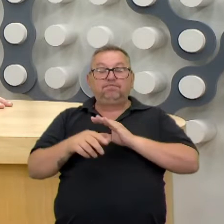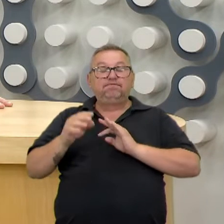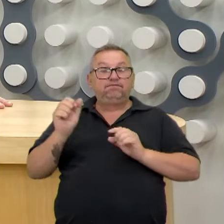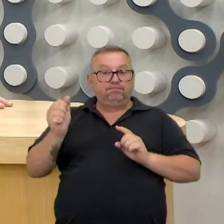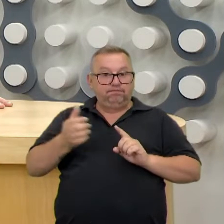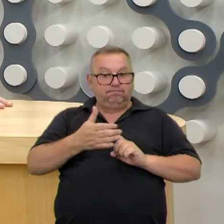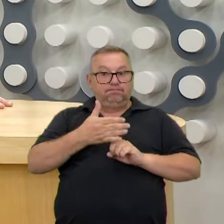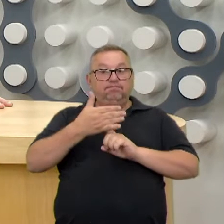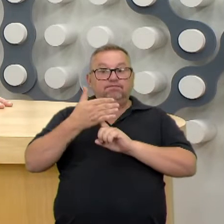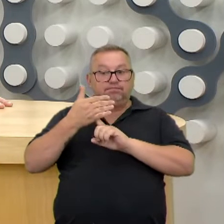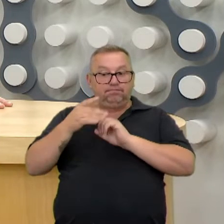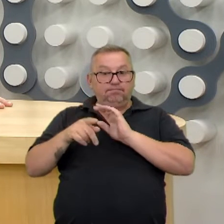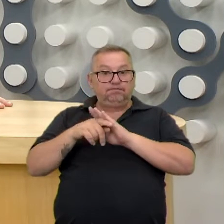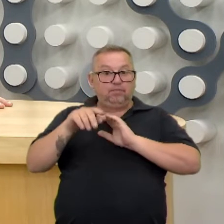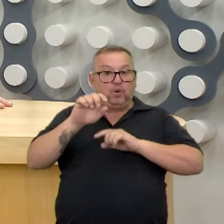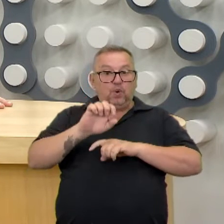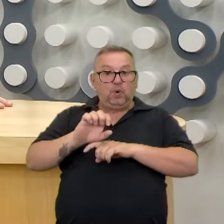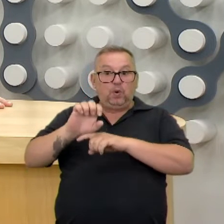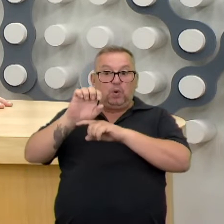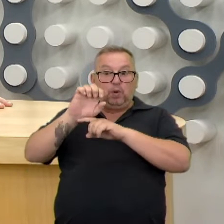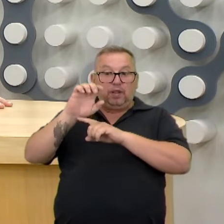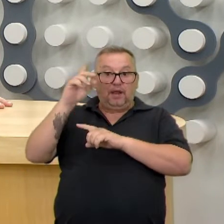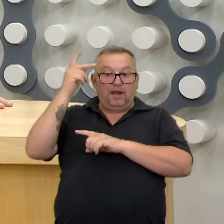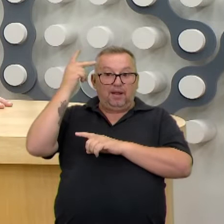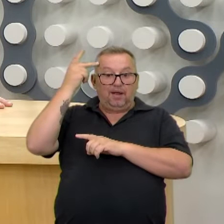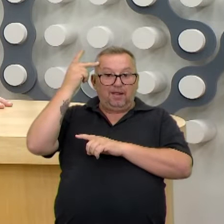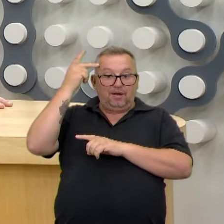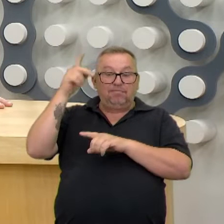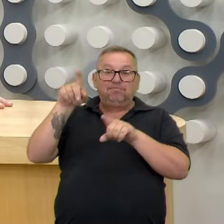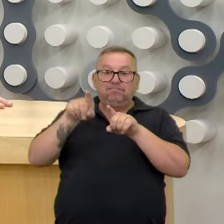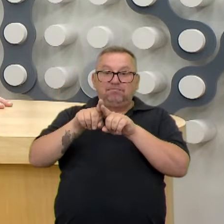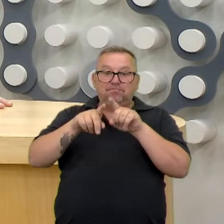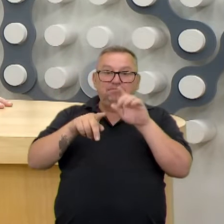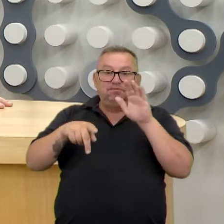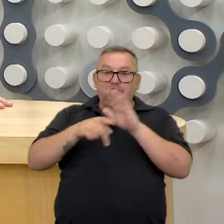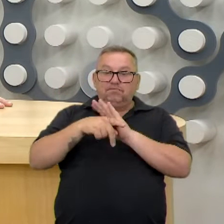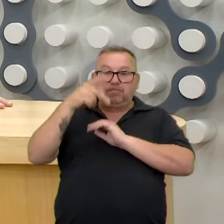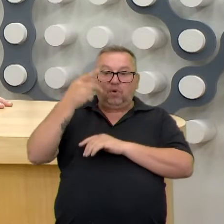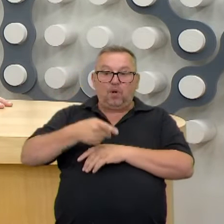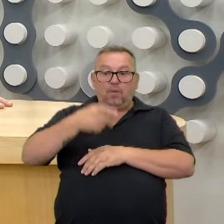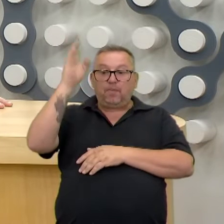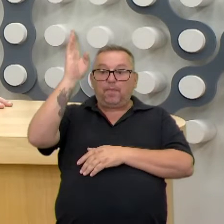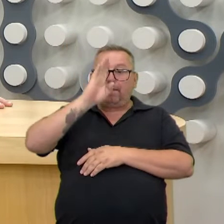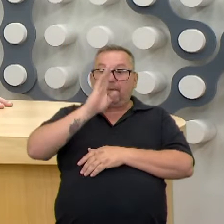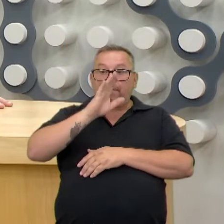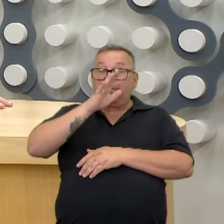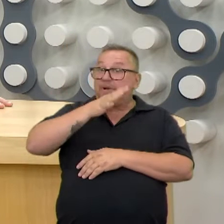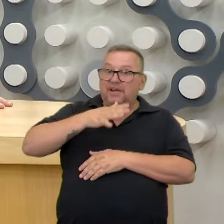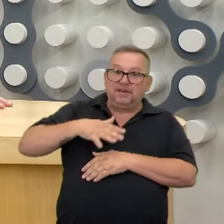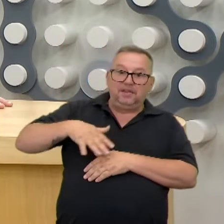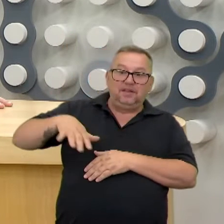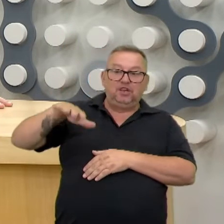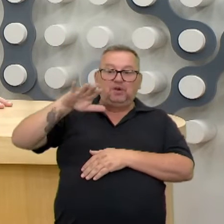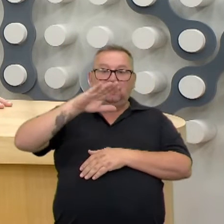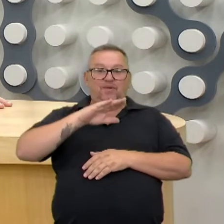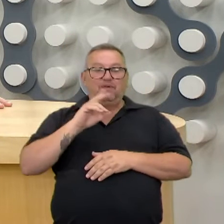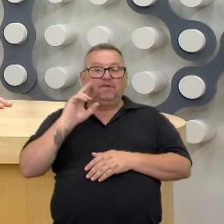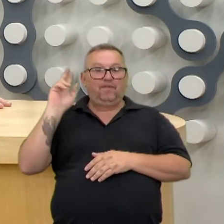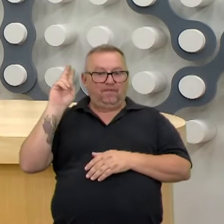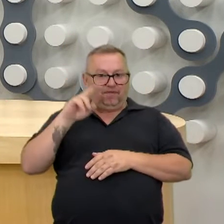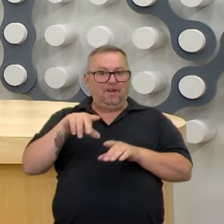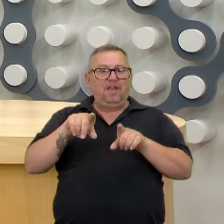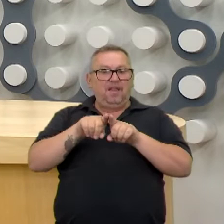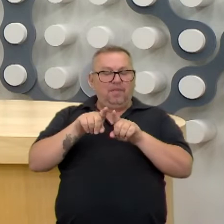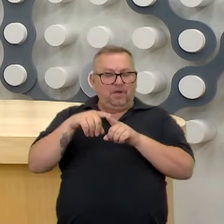do estado de São Paulo como do Brasil. Então vejam a importância desse núcleo de estudos em